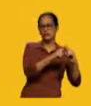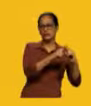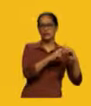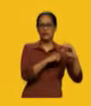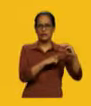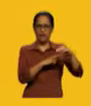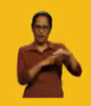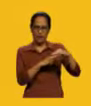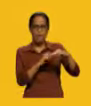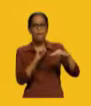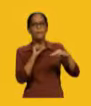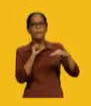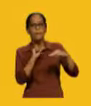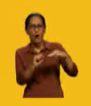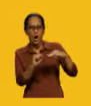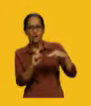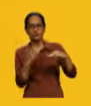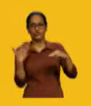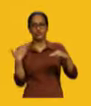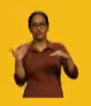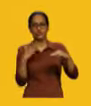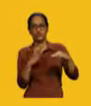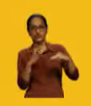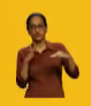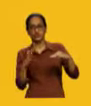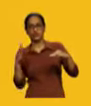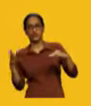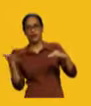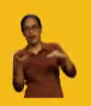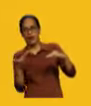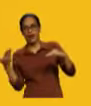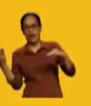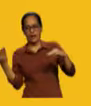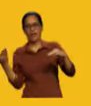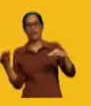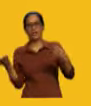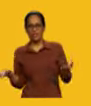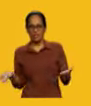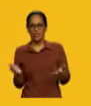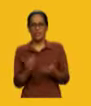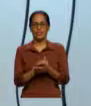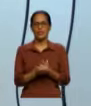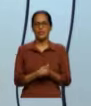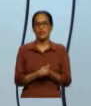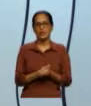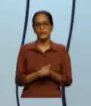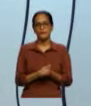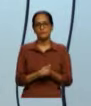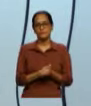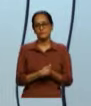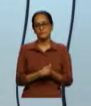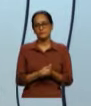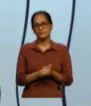C, que só pode vir à direita, né? Que ele está à direita, ele